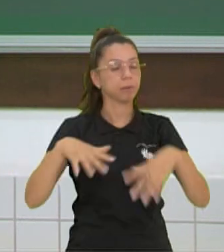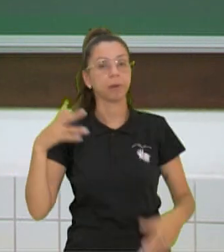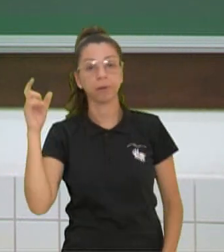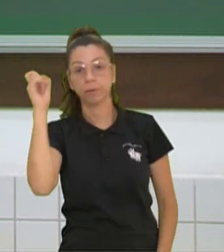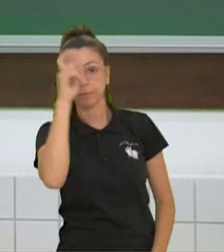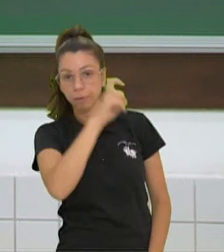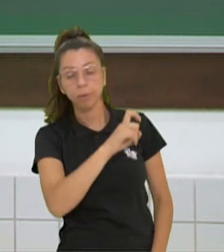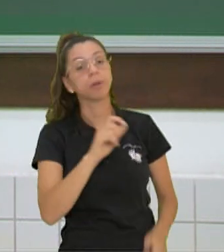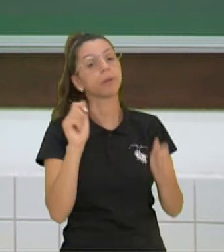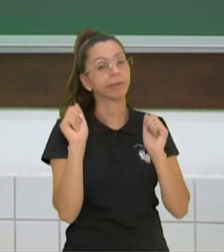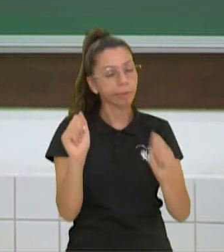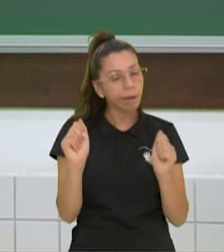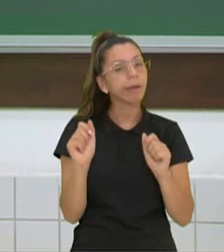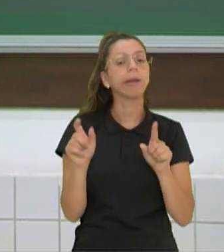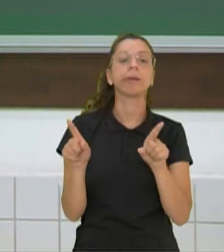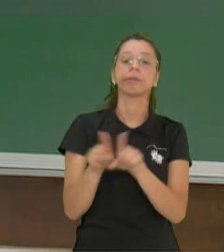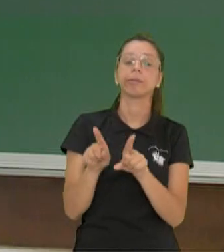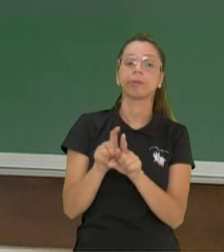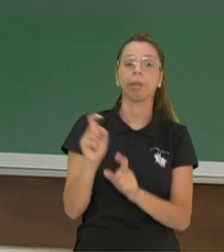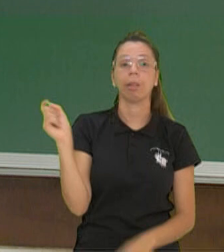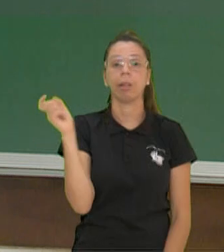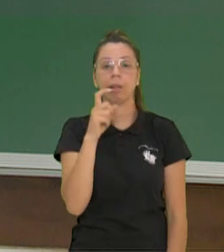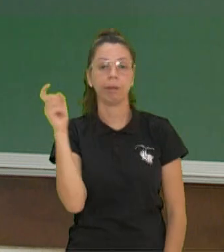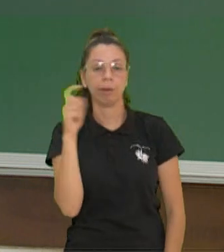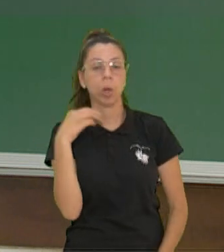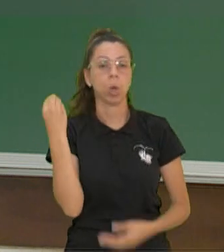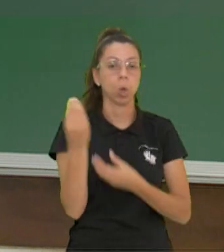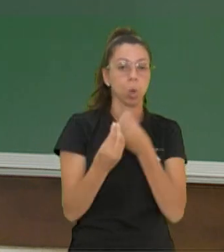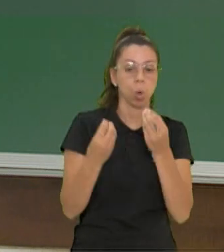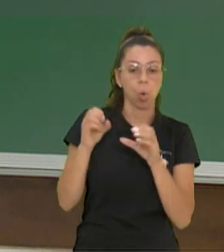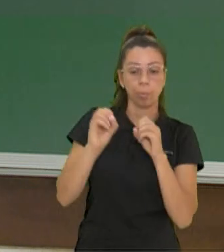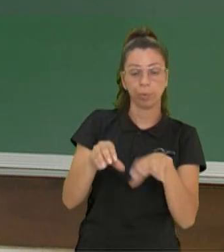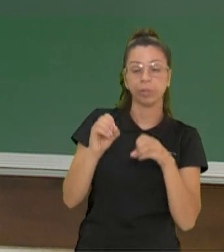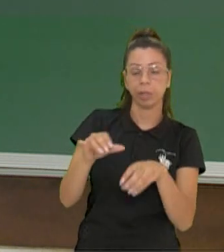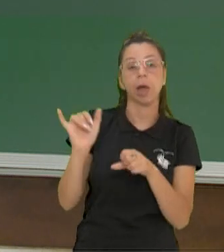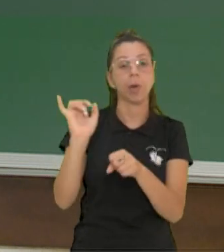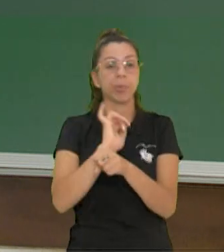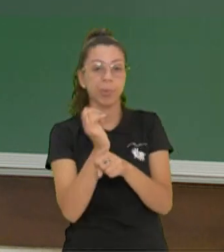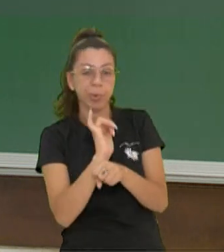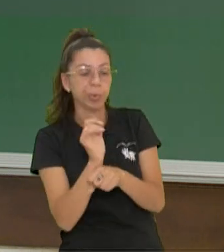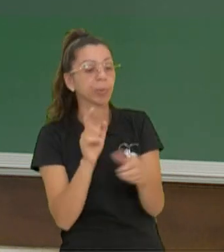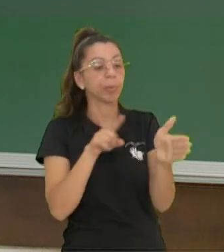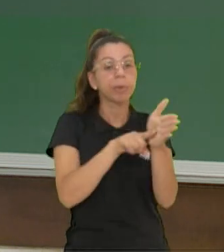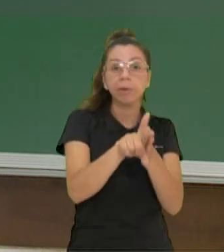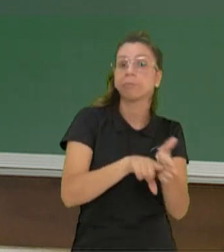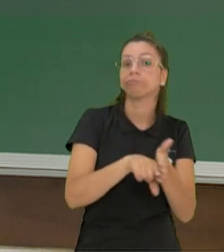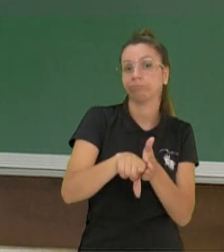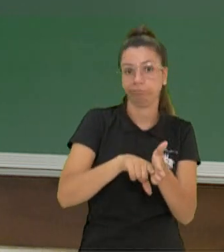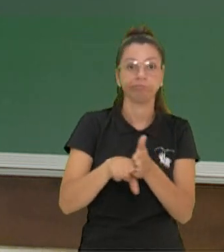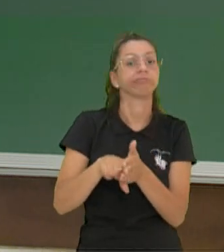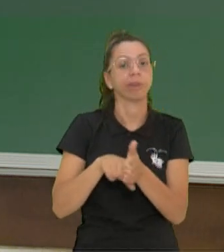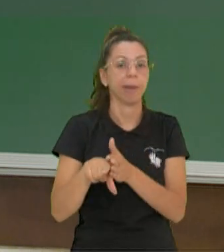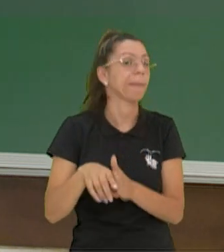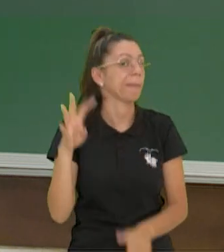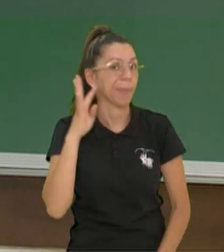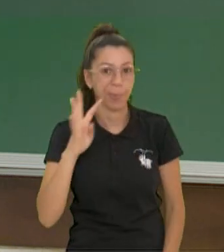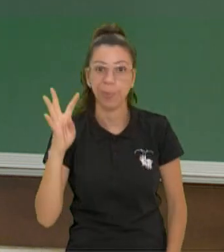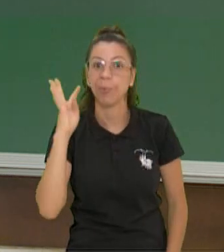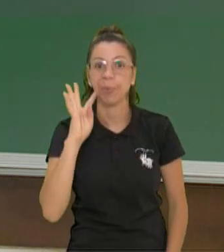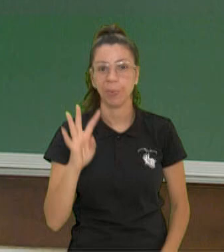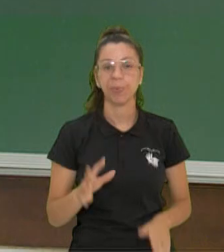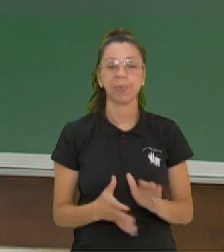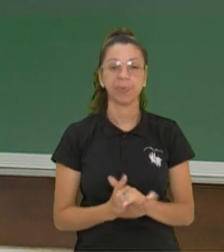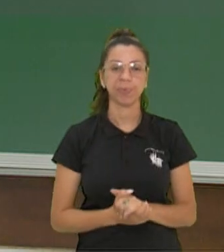dificuldade, gente, tem lá no TikTok, né, como se fazer turbante, tem no YouTube, pesquisa lá que vale muito a pena, é muito legal.